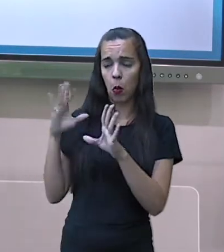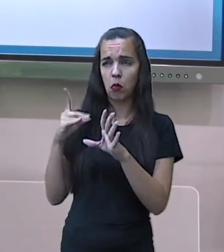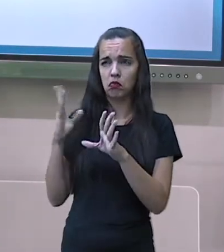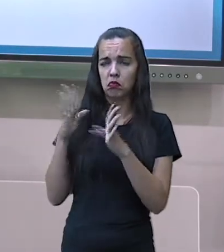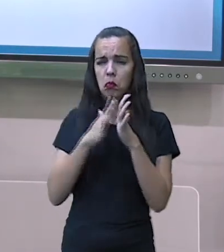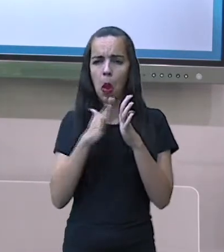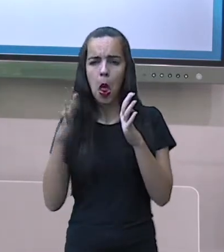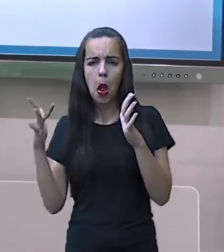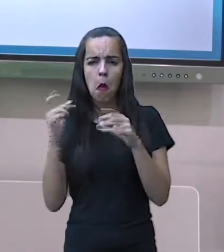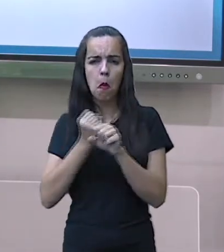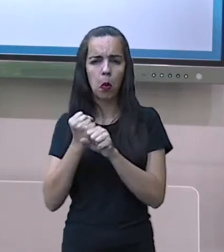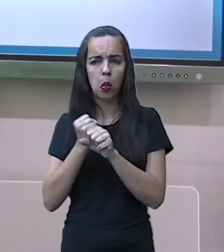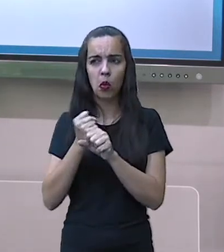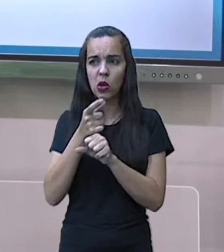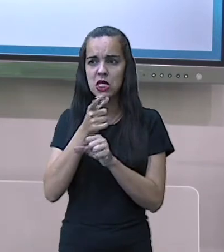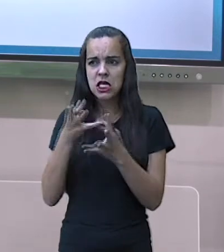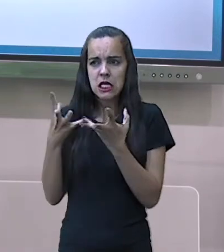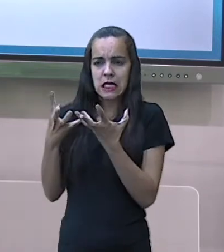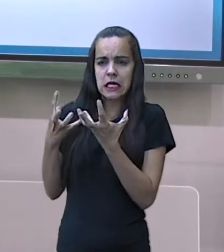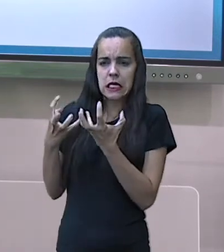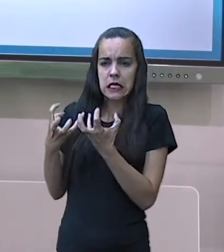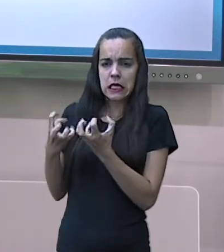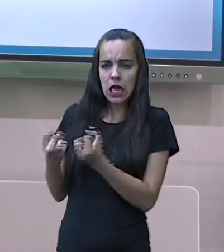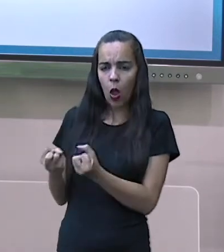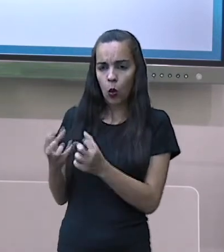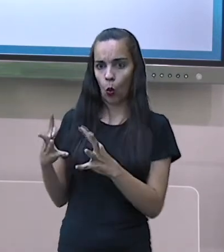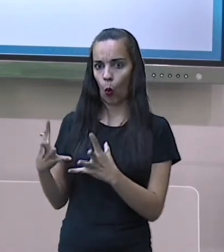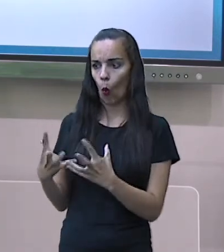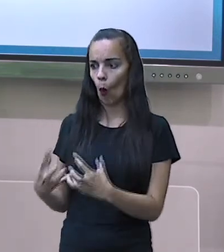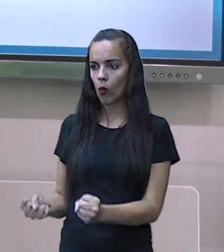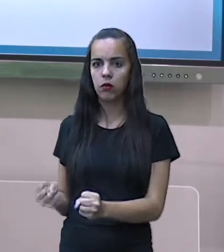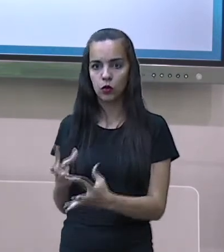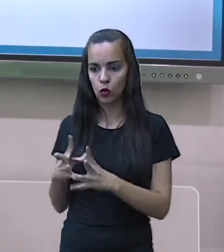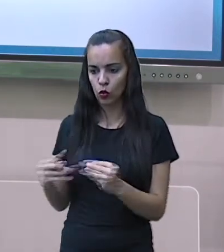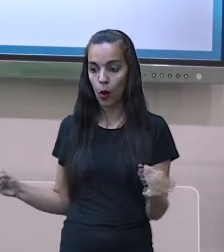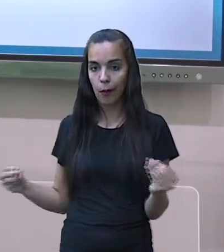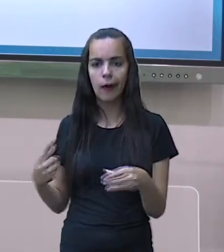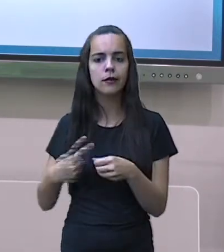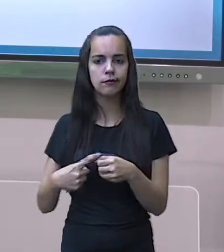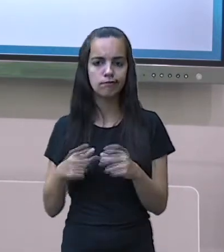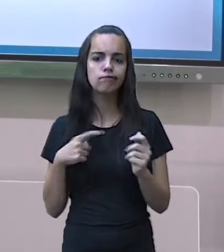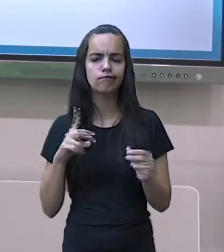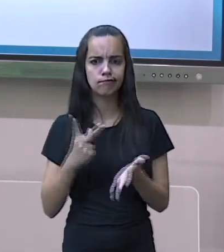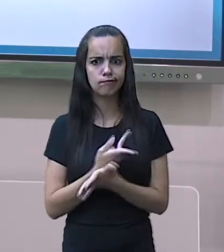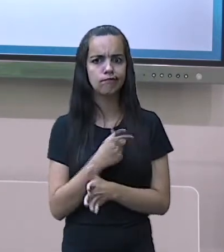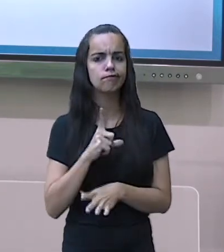grandes, eles secam totalmente. Ok?